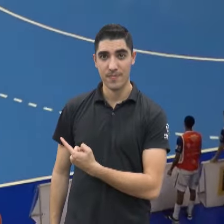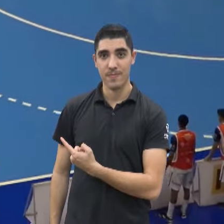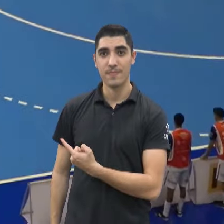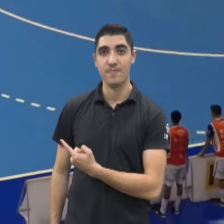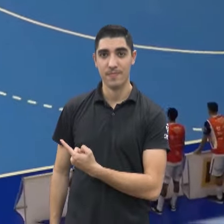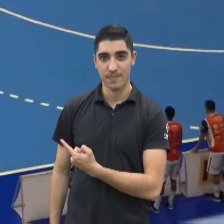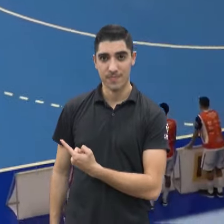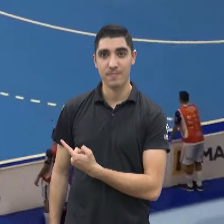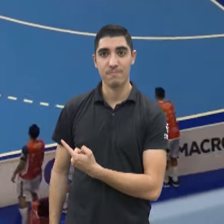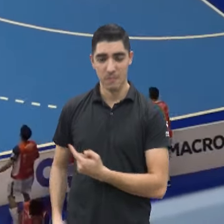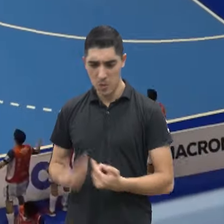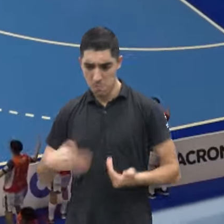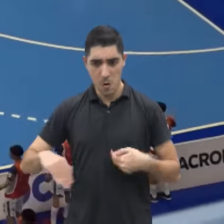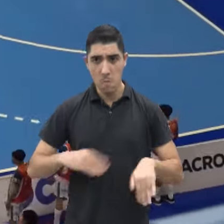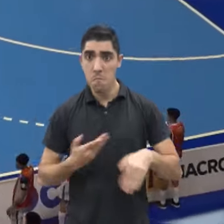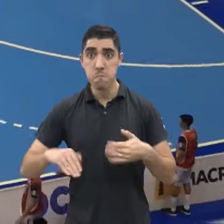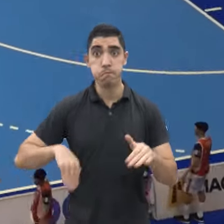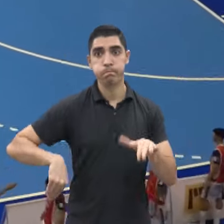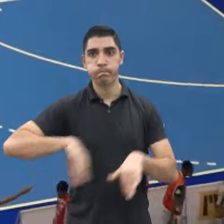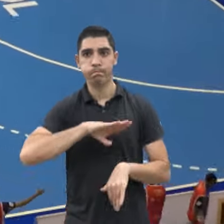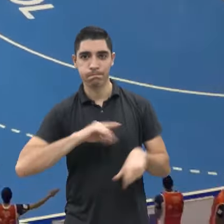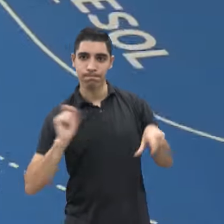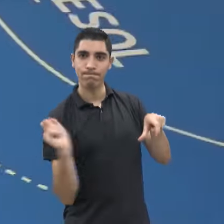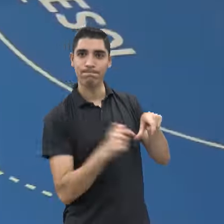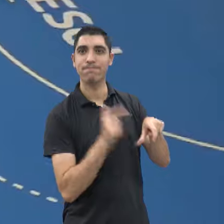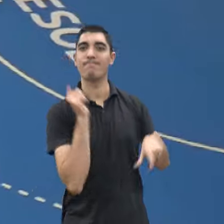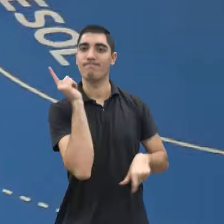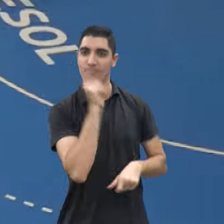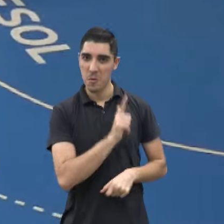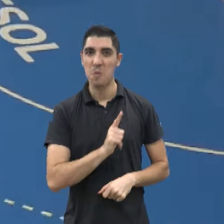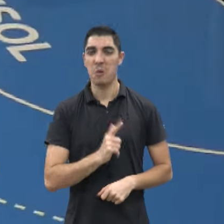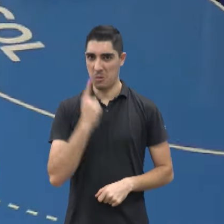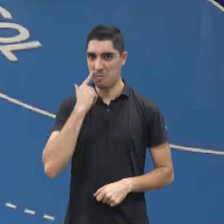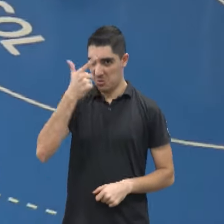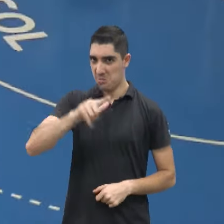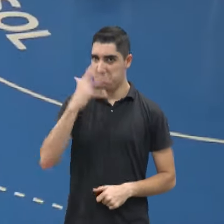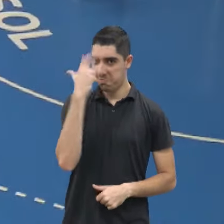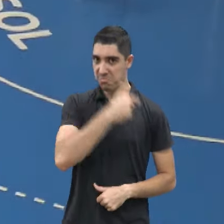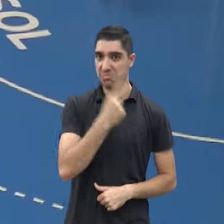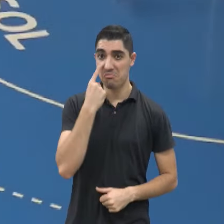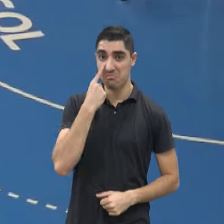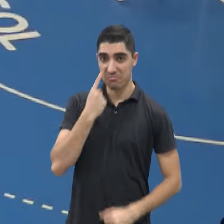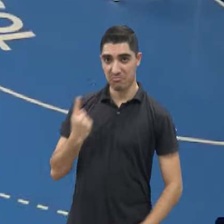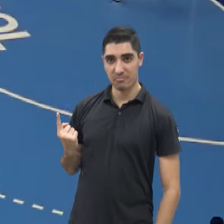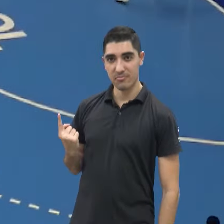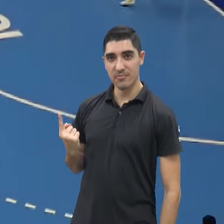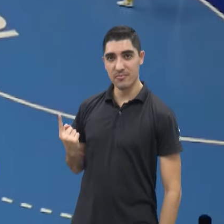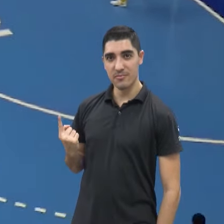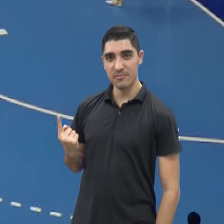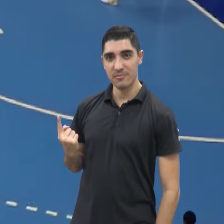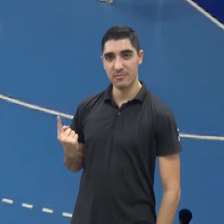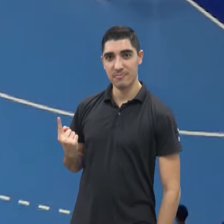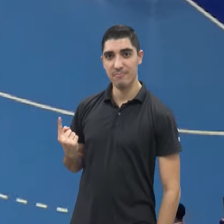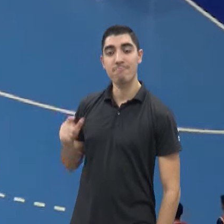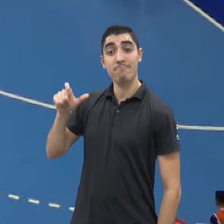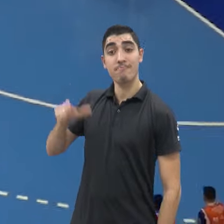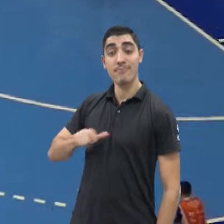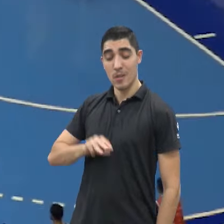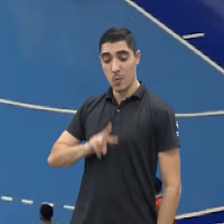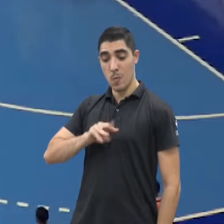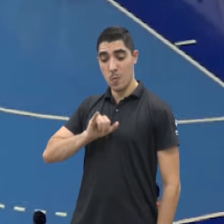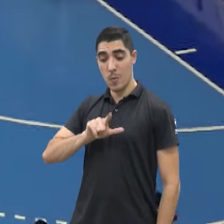Zupi, invadiu, bateu e fez um golaço pro Jaraguá. Esse merece replay. O William fez fila para invadir a área